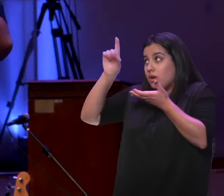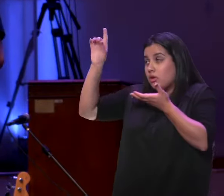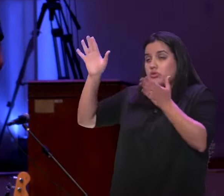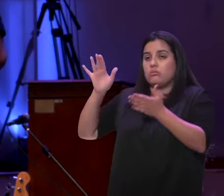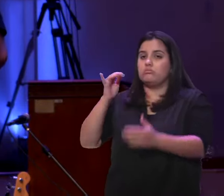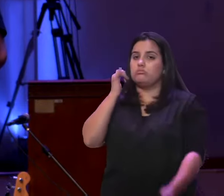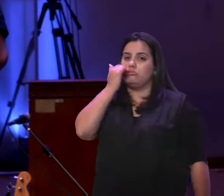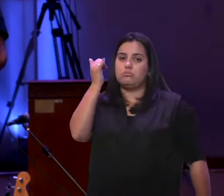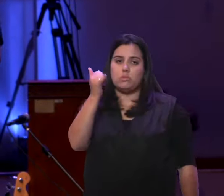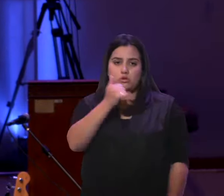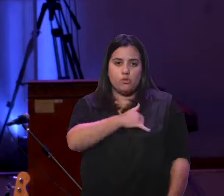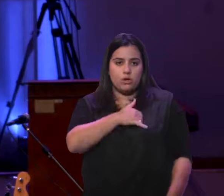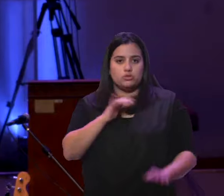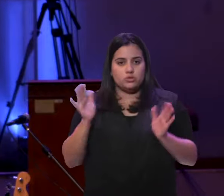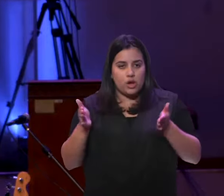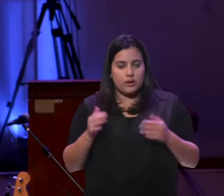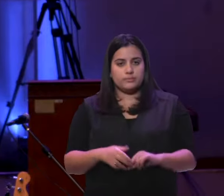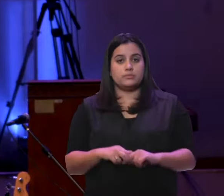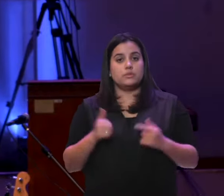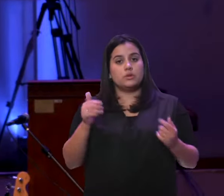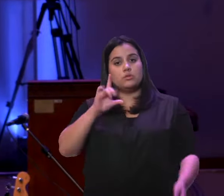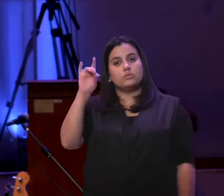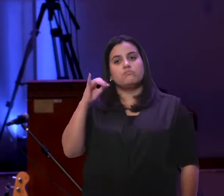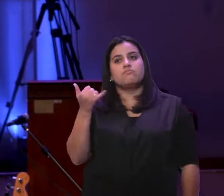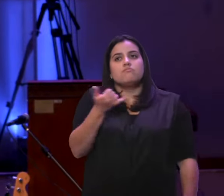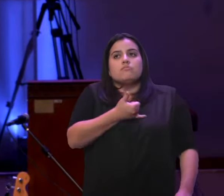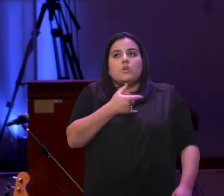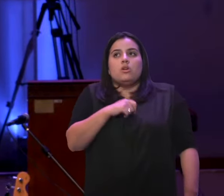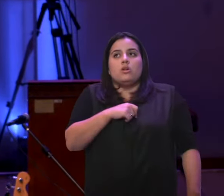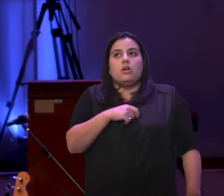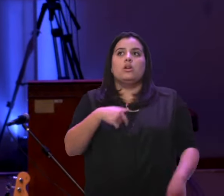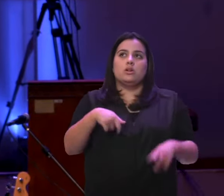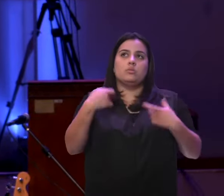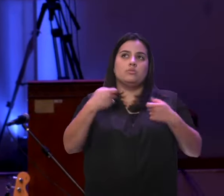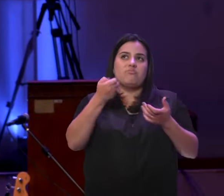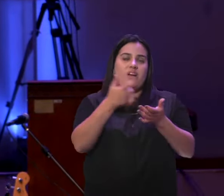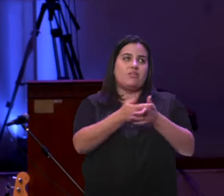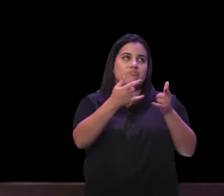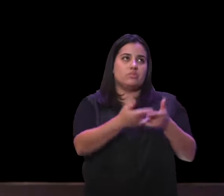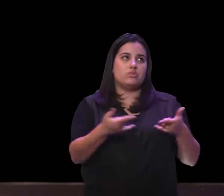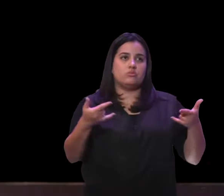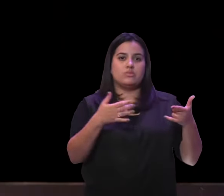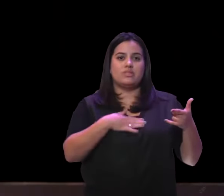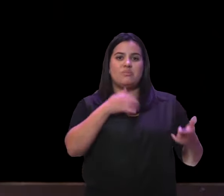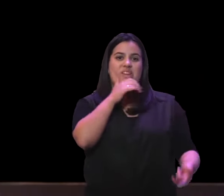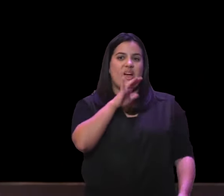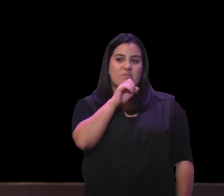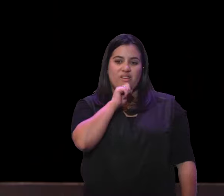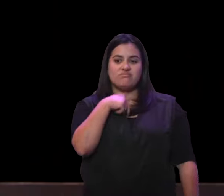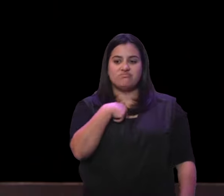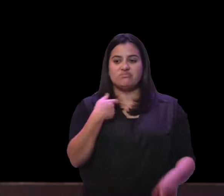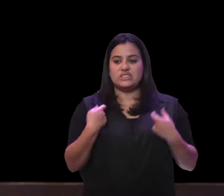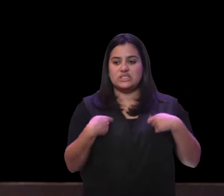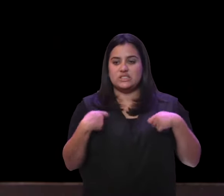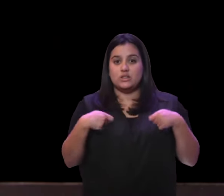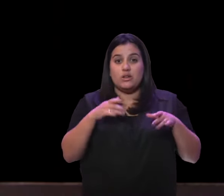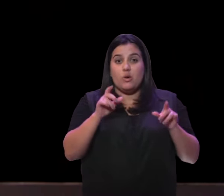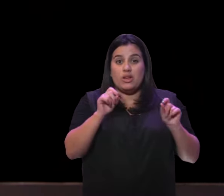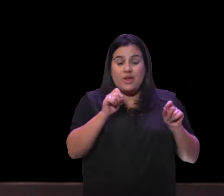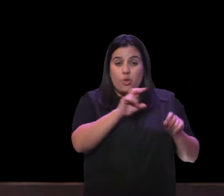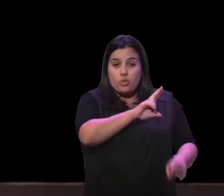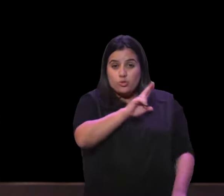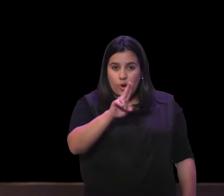perdoado. E aí Deus toca o coração daquele menino para pagar as contas da mãe. Ele vai lá e limpa o nome da mãe que estava sujo há 20